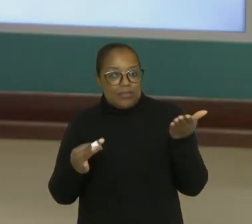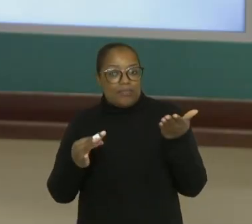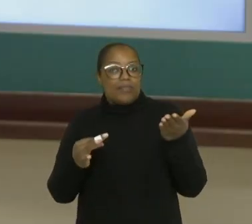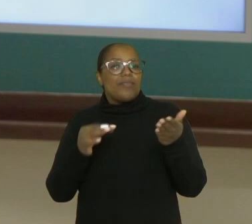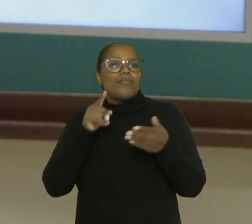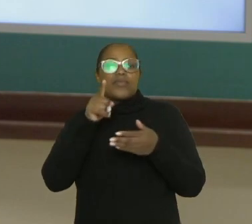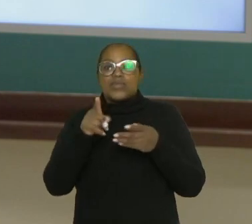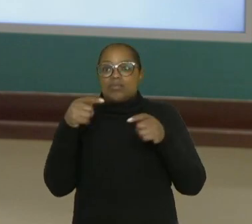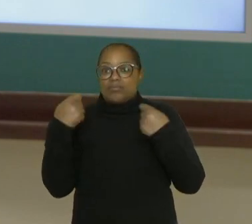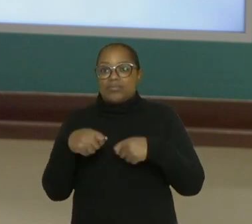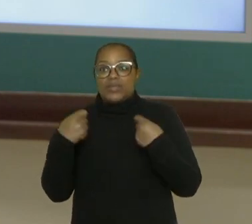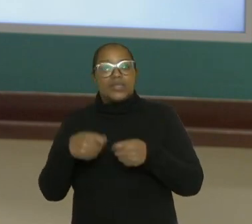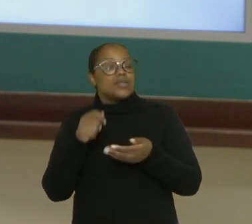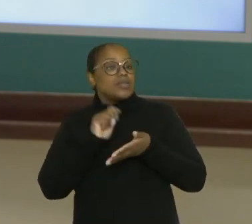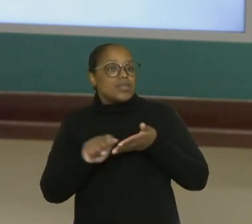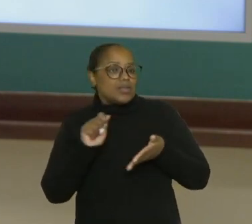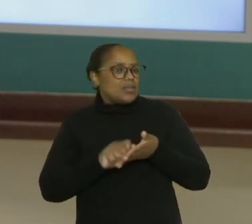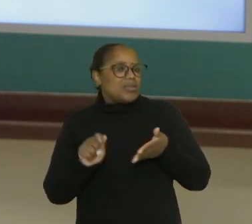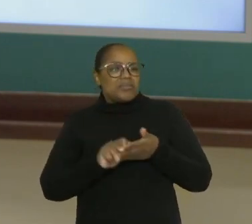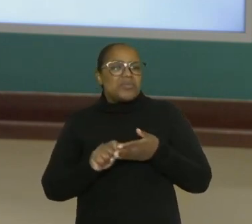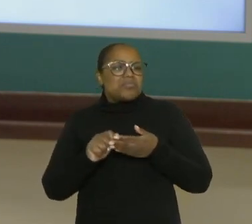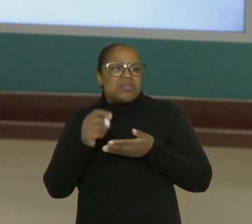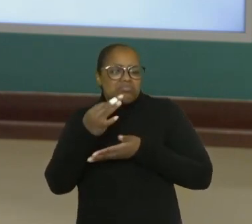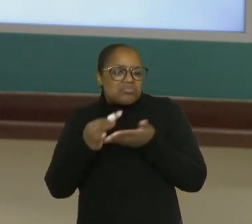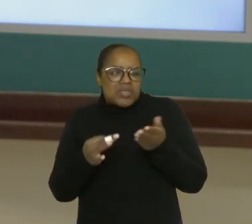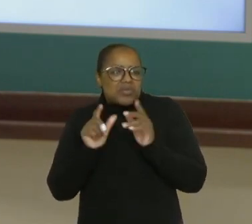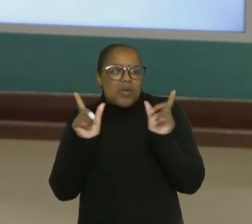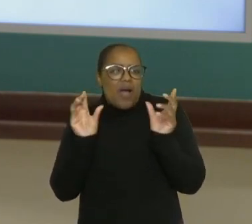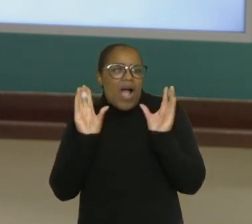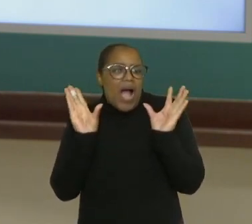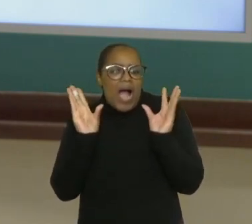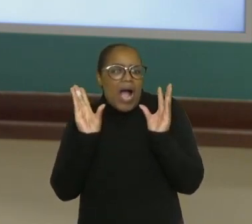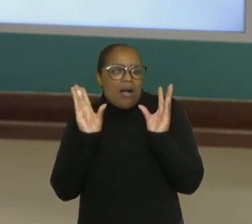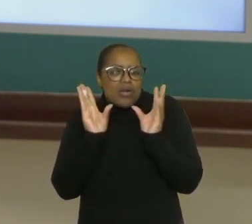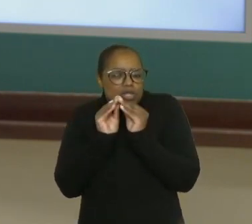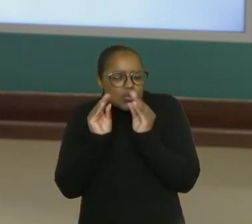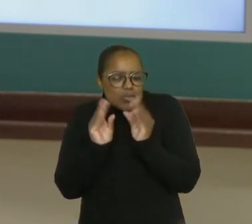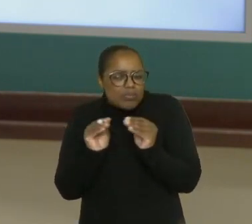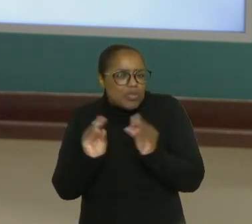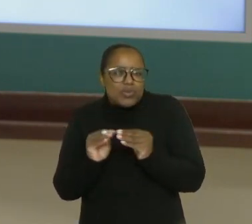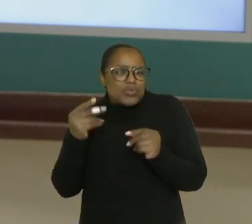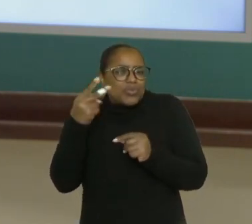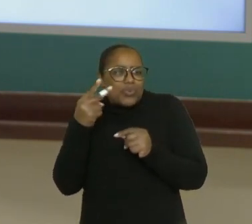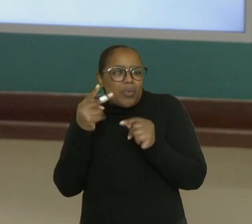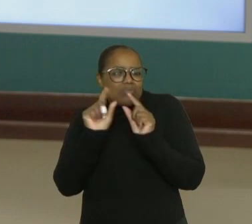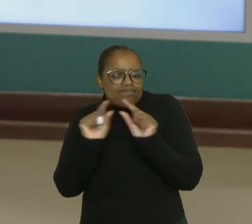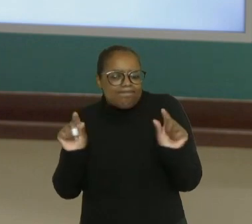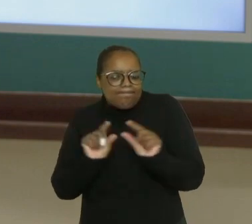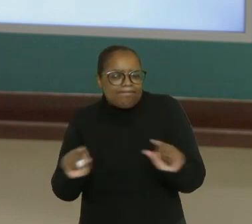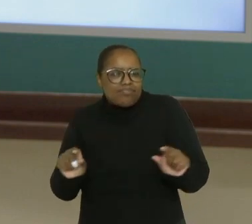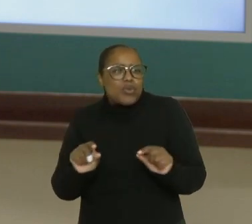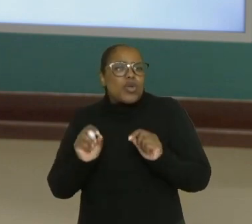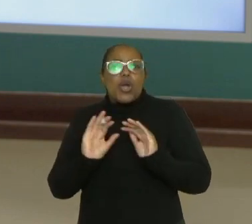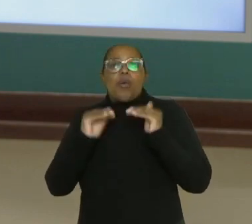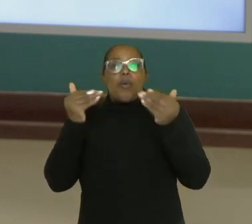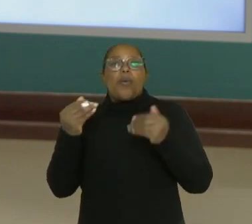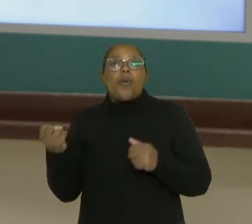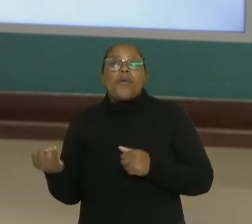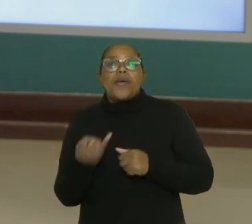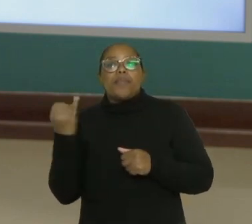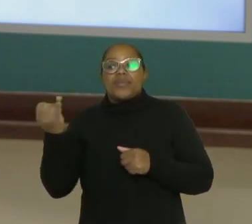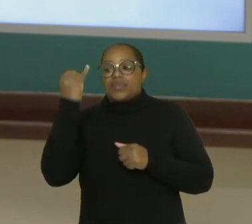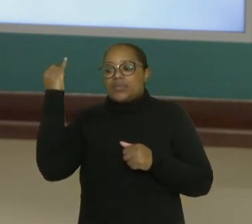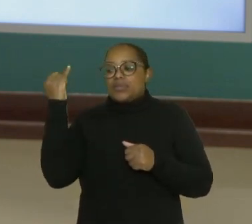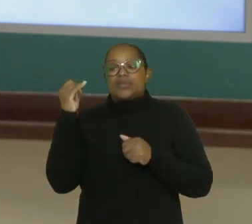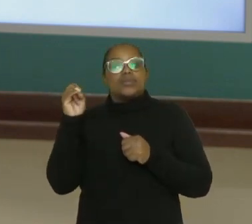você deverá escrever brevemente em um parágrafo ou dois sobre qual é a importância da preservação da